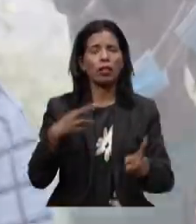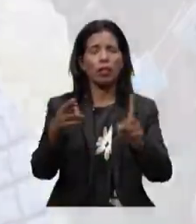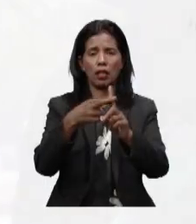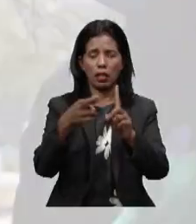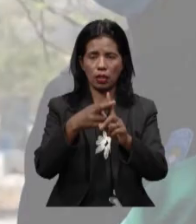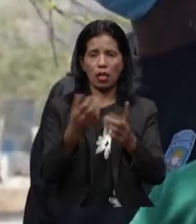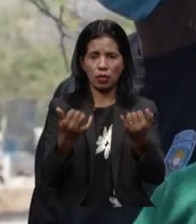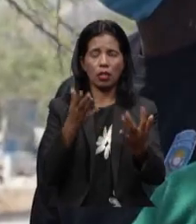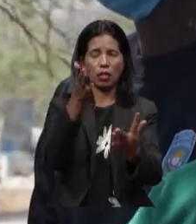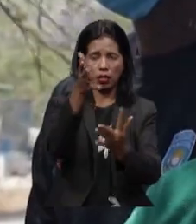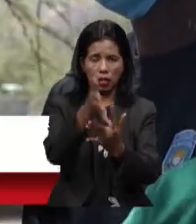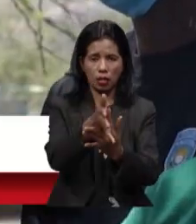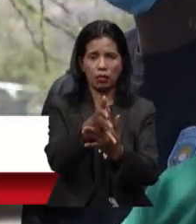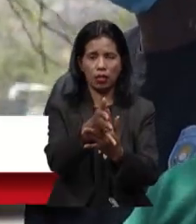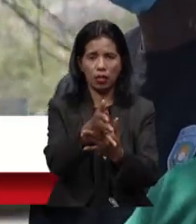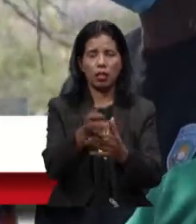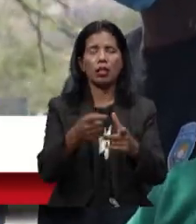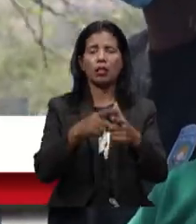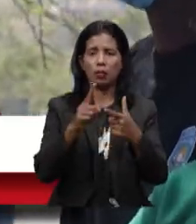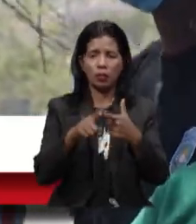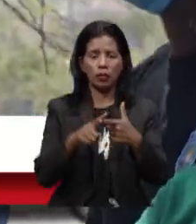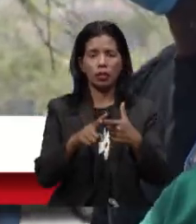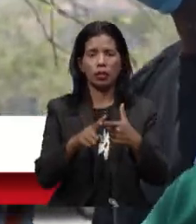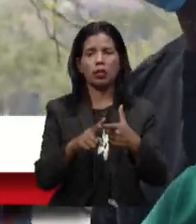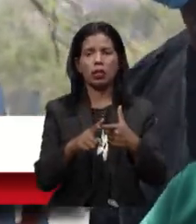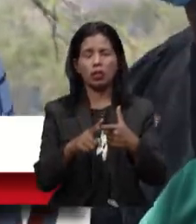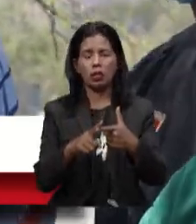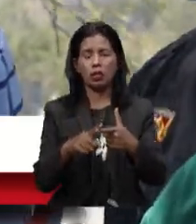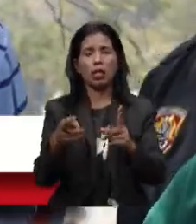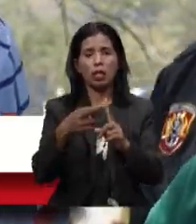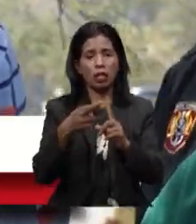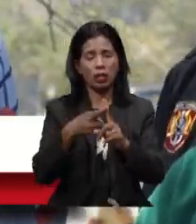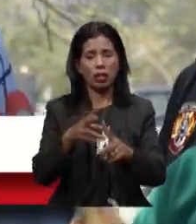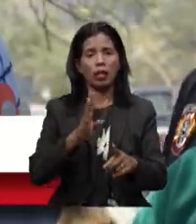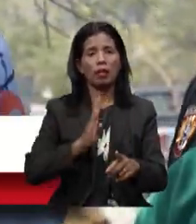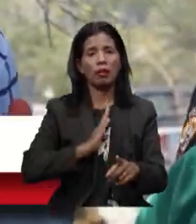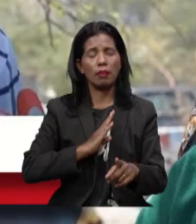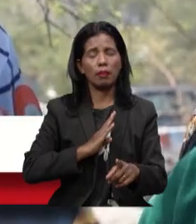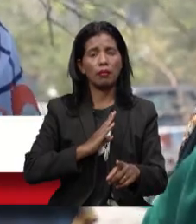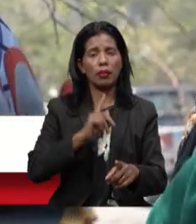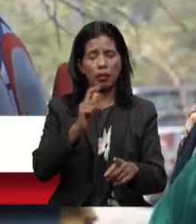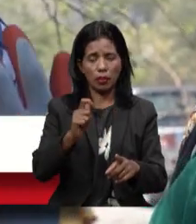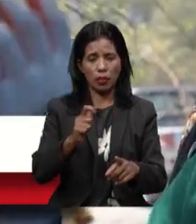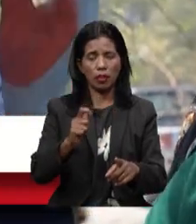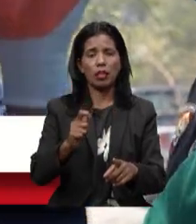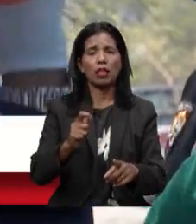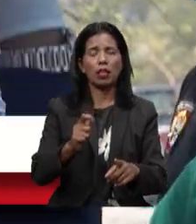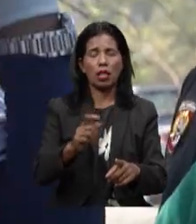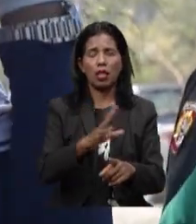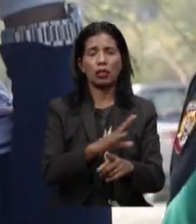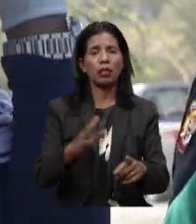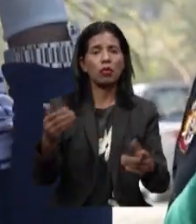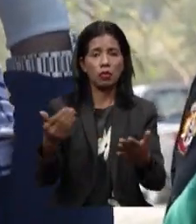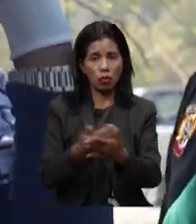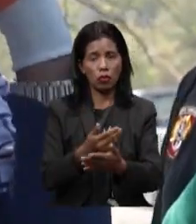ia depois quando rata de fom e metinaro né quando concluiu né até